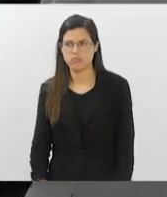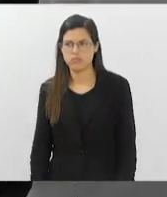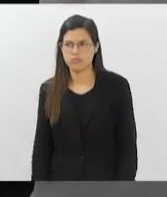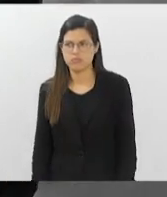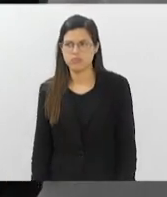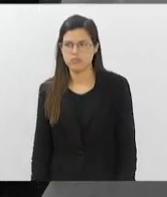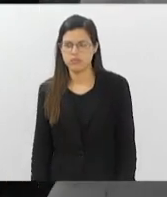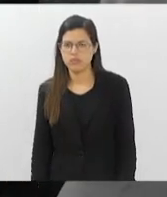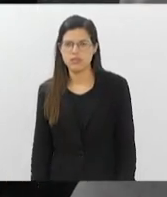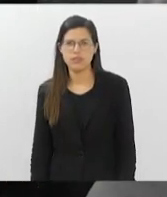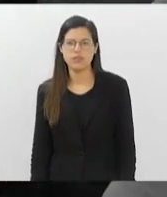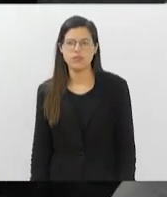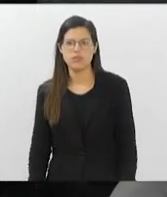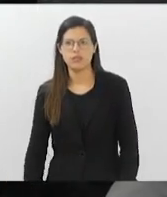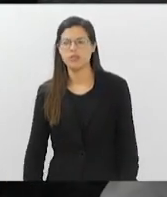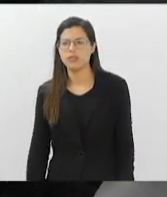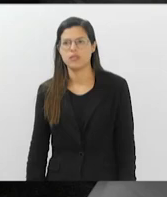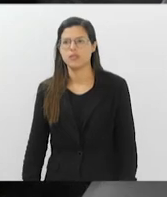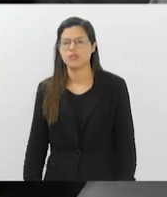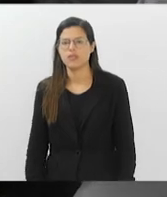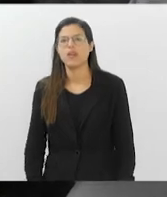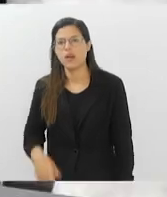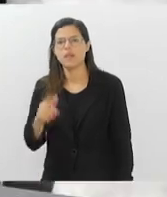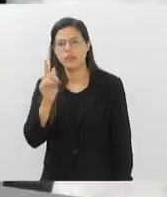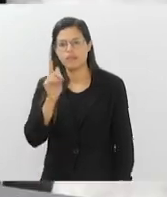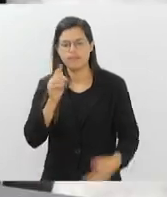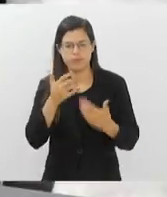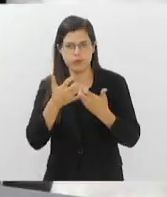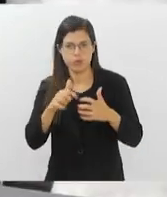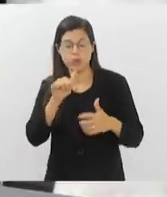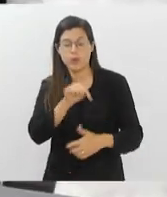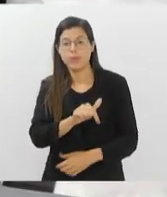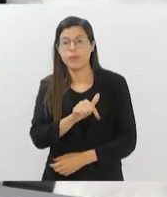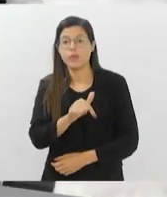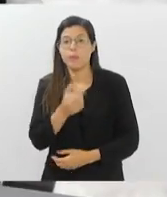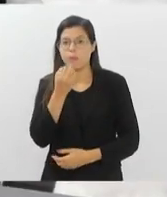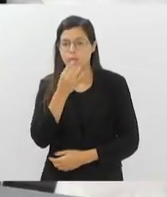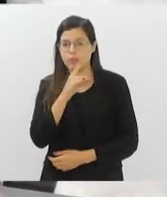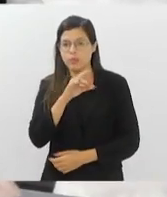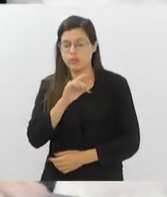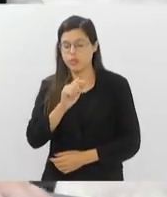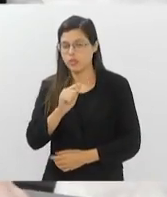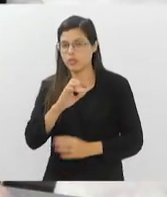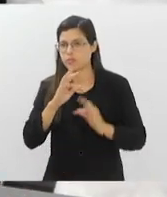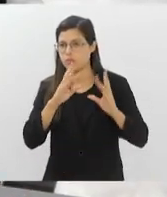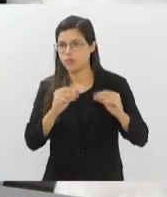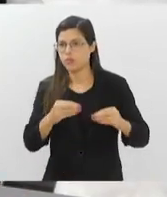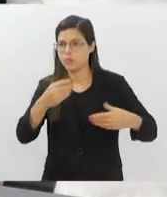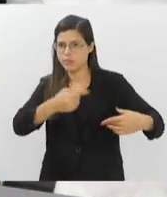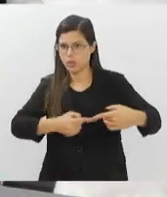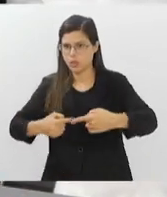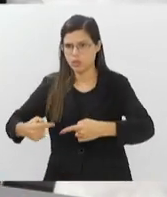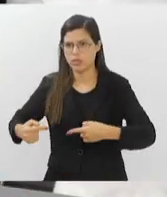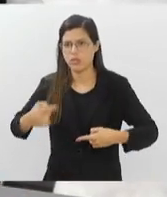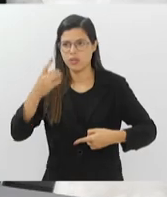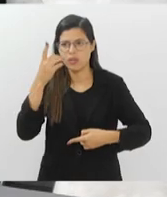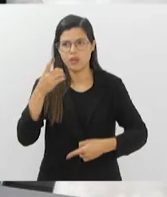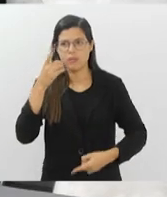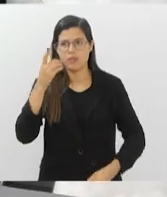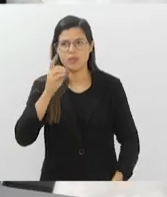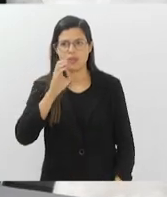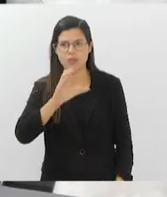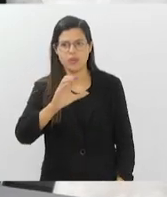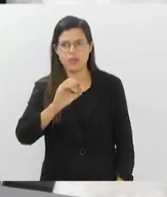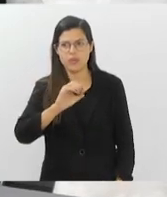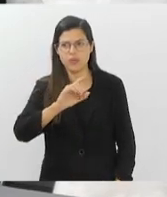Ligou? Oi, ligou. Bom dia a todos. Senhor presidente, para discutir. Para discutir, deputado Cozzolino. Senhor presidente,